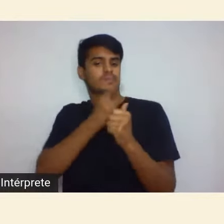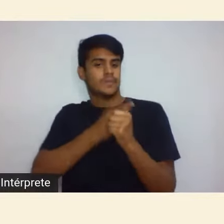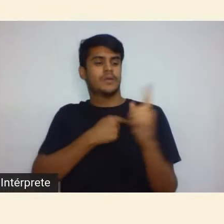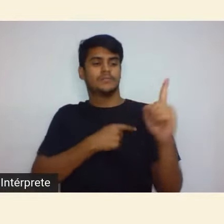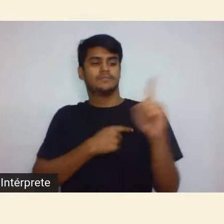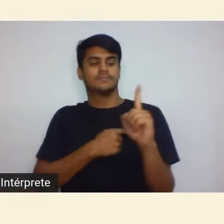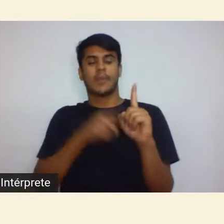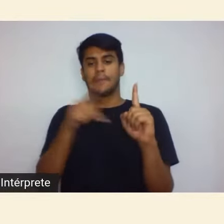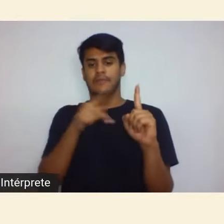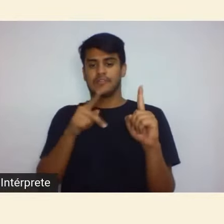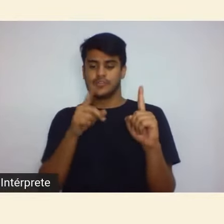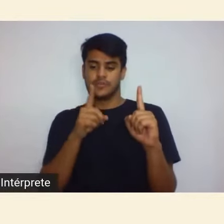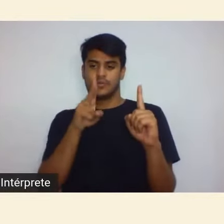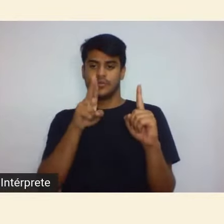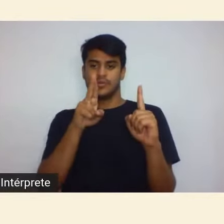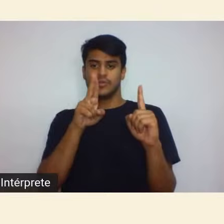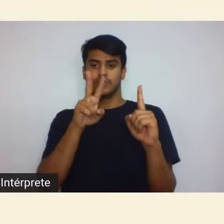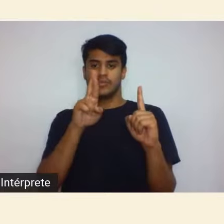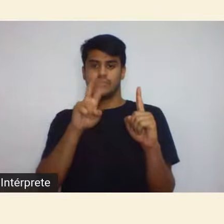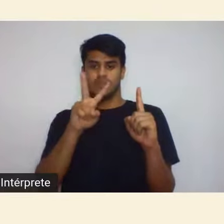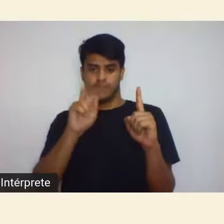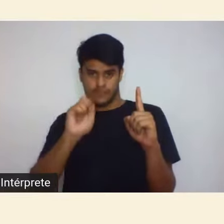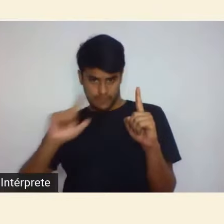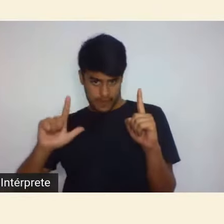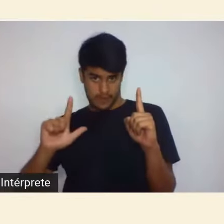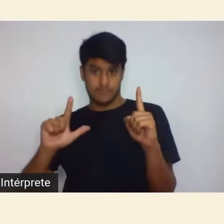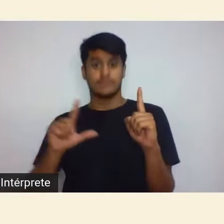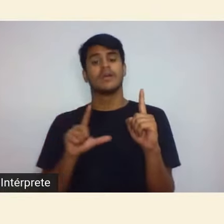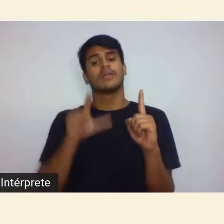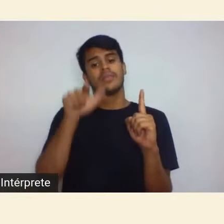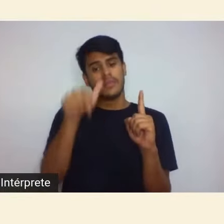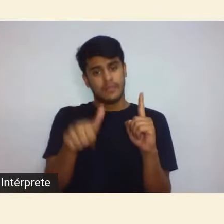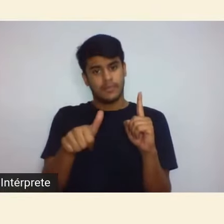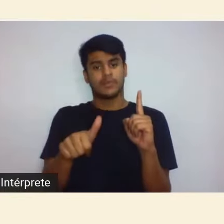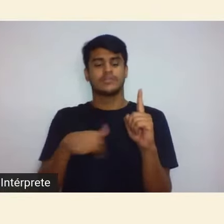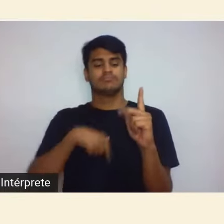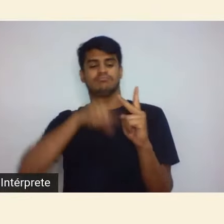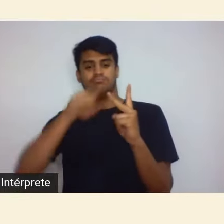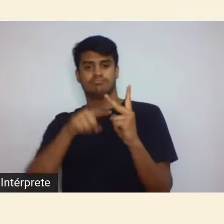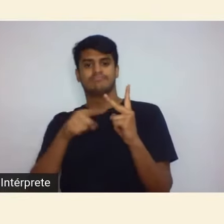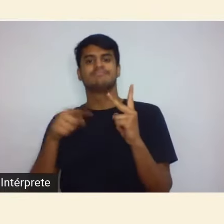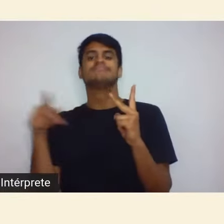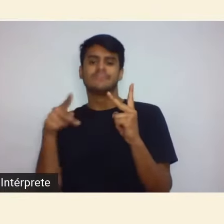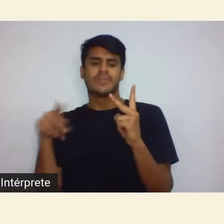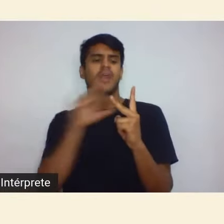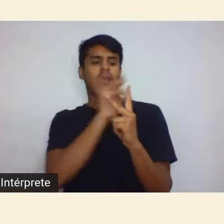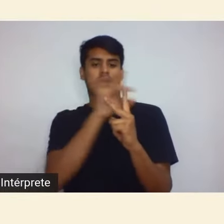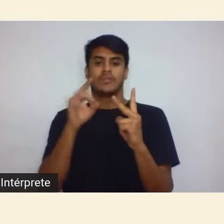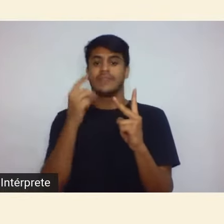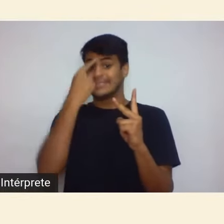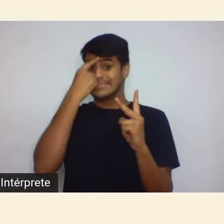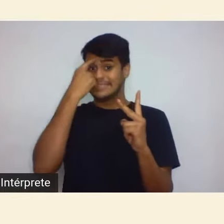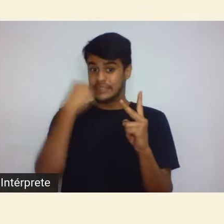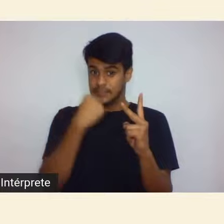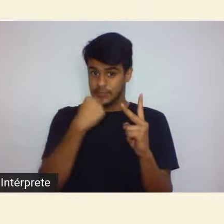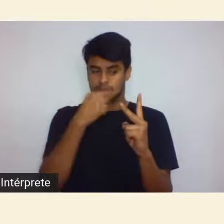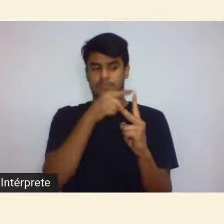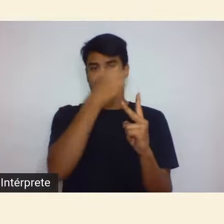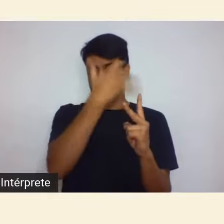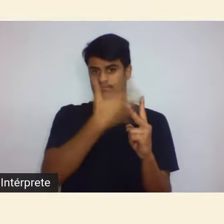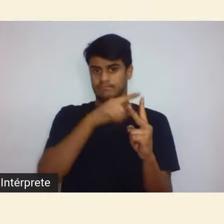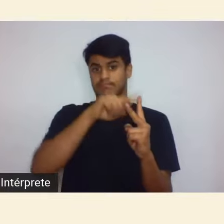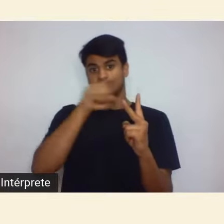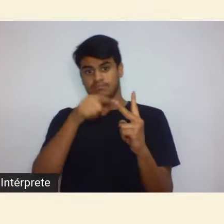Durval, e depois eu passo a palavra, cada um tem 30 minutos de fala, e ao final a